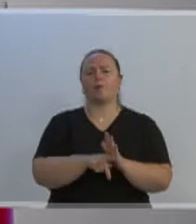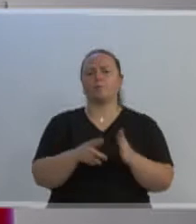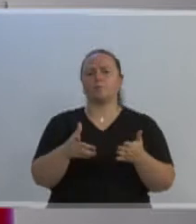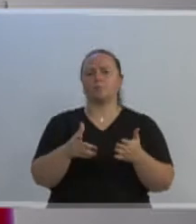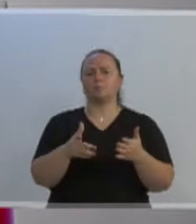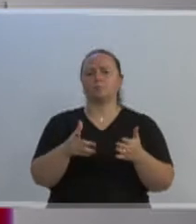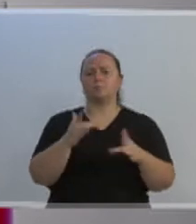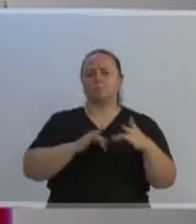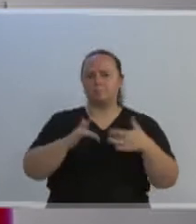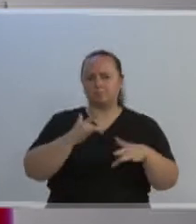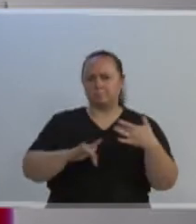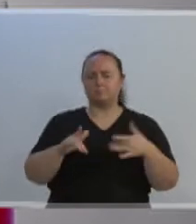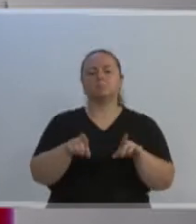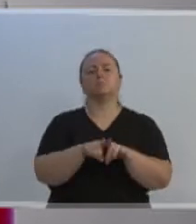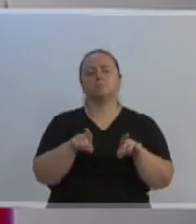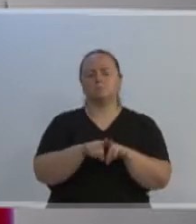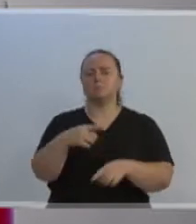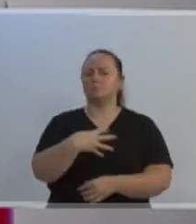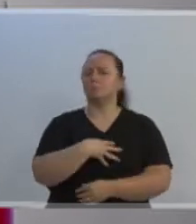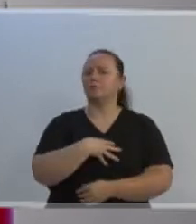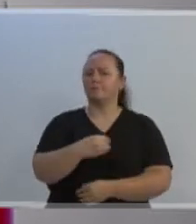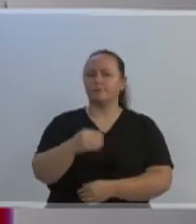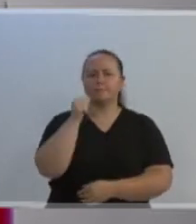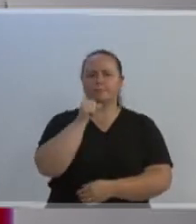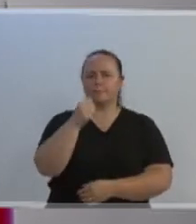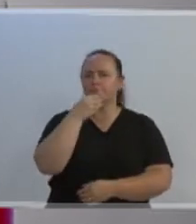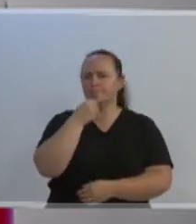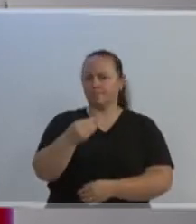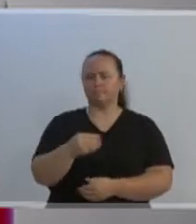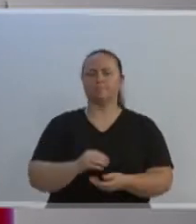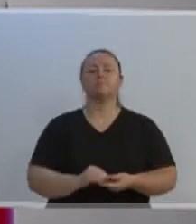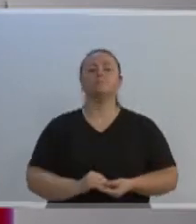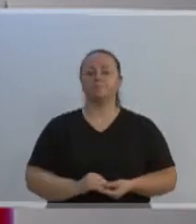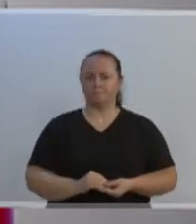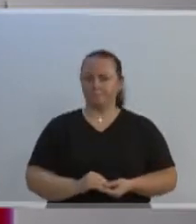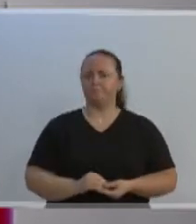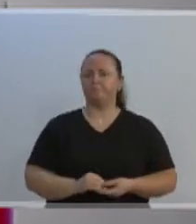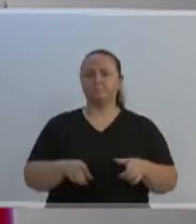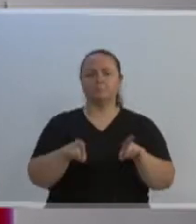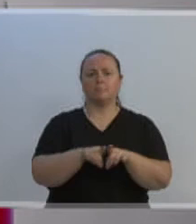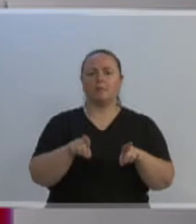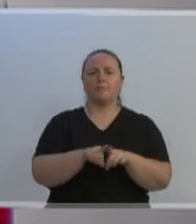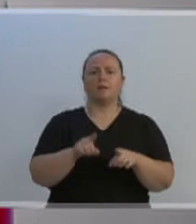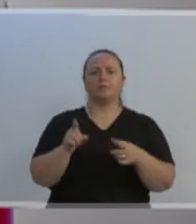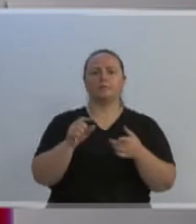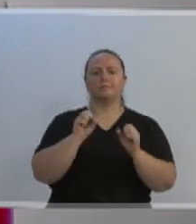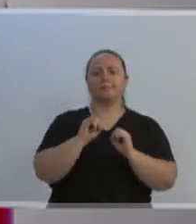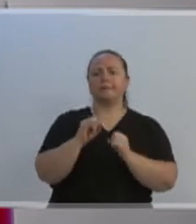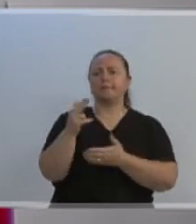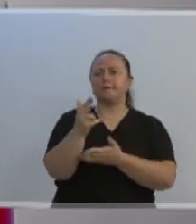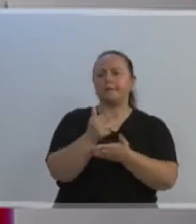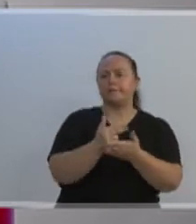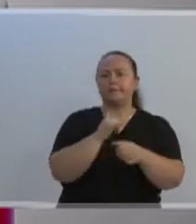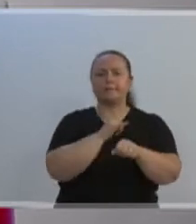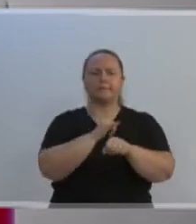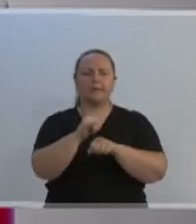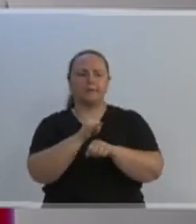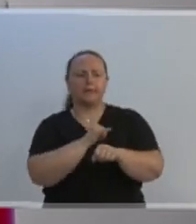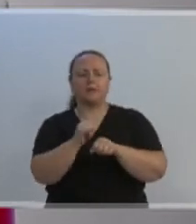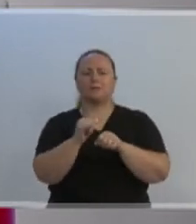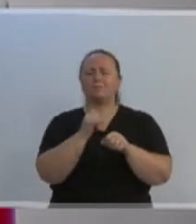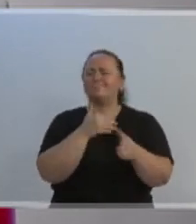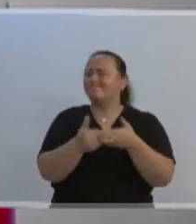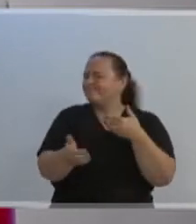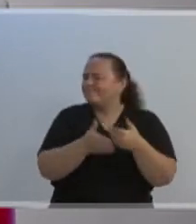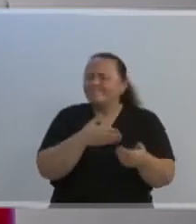a meu filho ou filha, e ainda que de forma ilustrativa ou informativa, seja por qualquer meio de